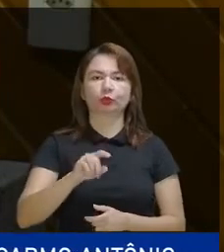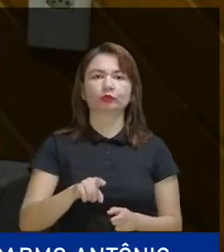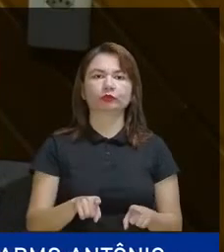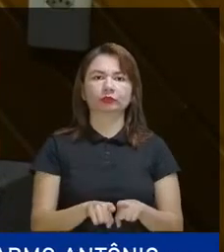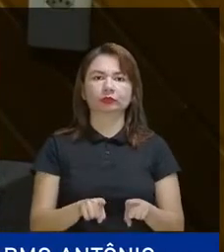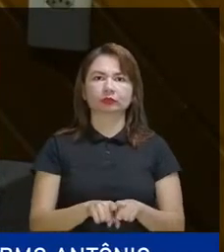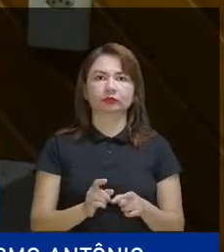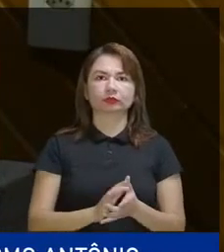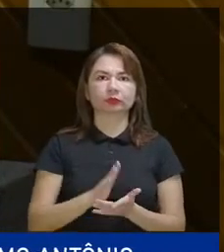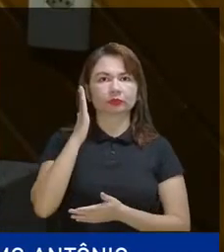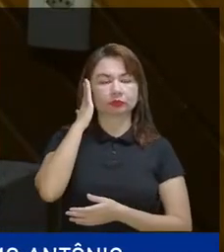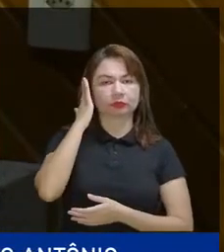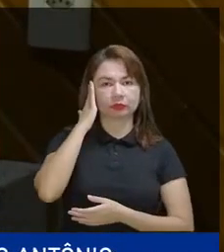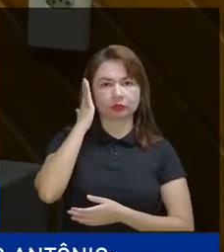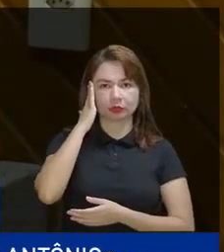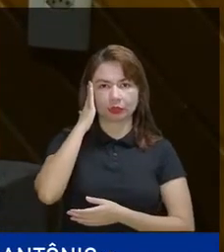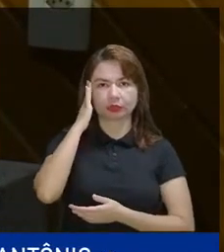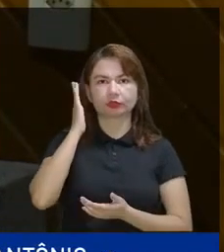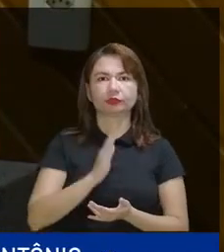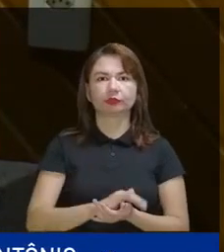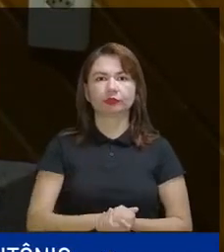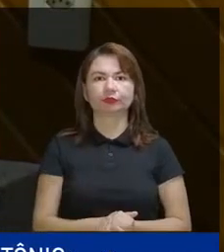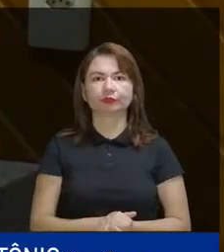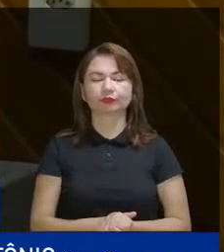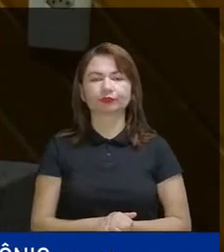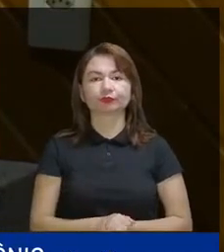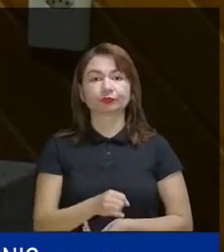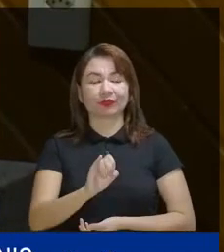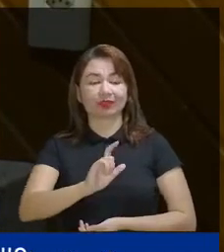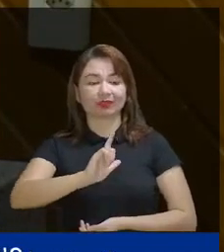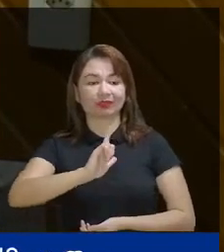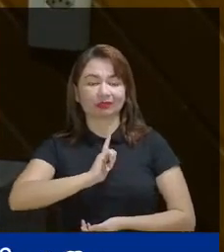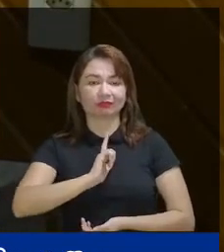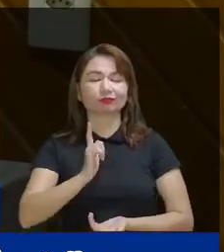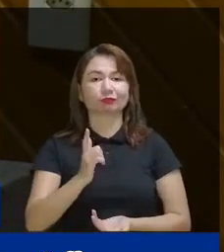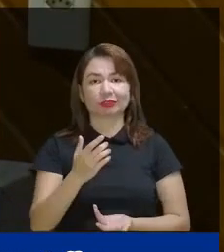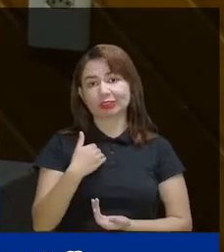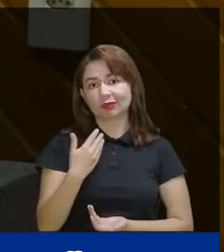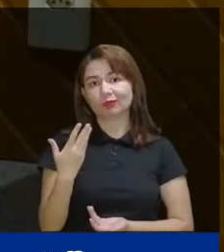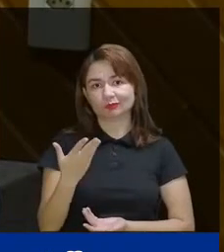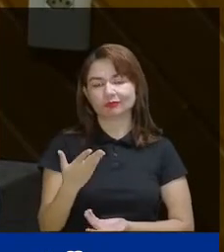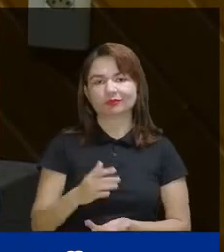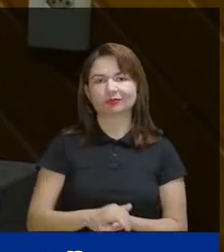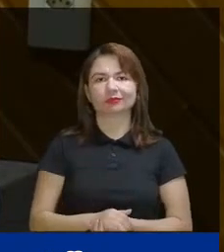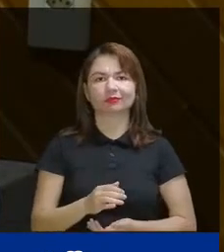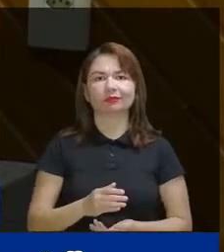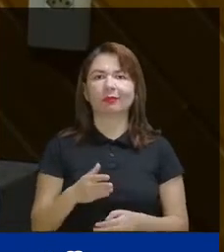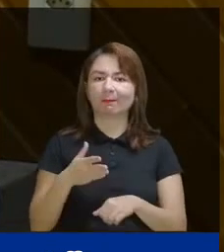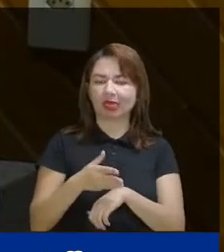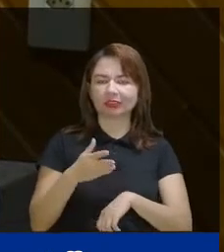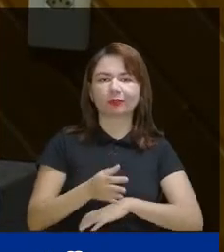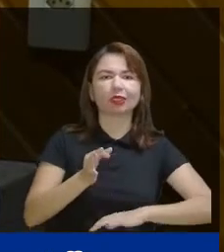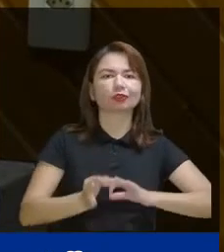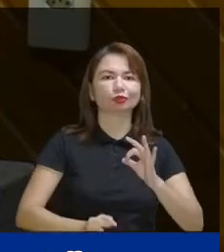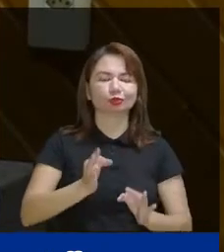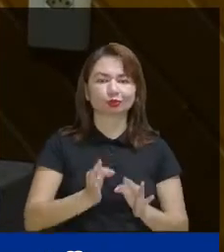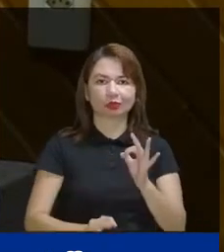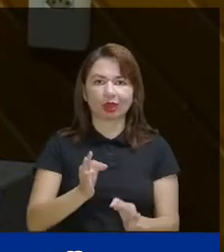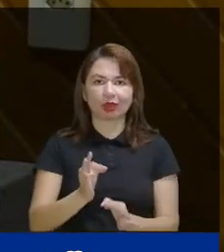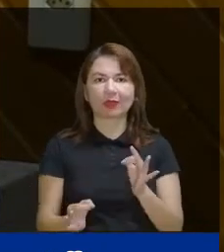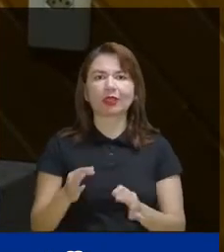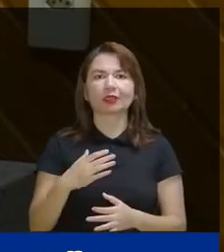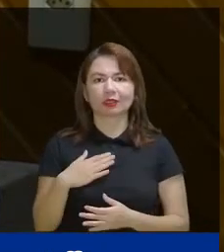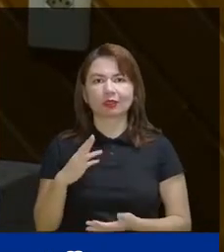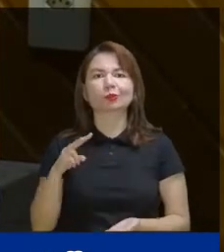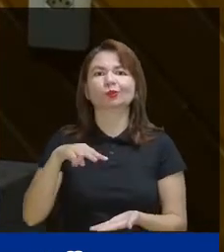comungo do mesmo entendimento, se tivesse participado do julgamento, teria me manifestado nesse sentido,